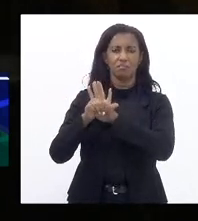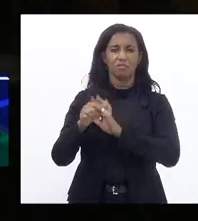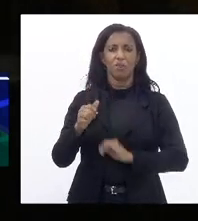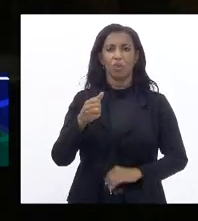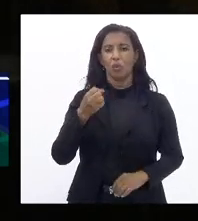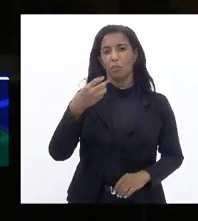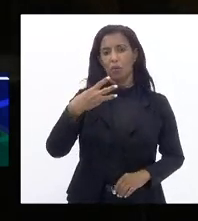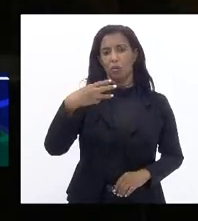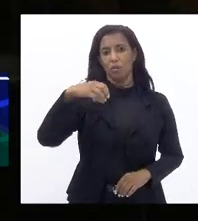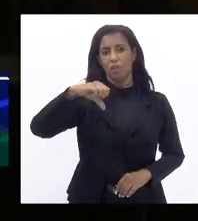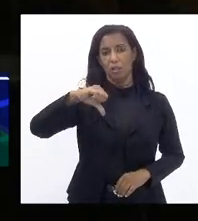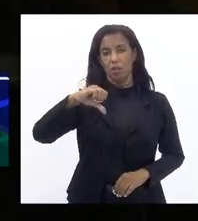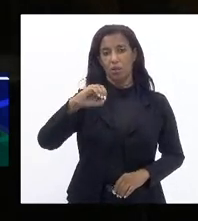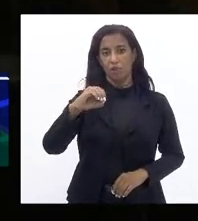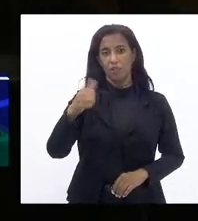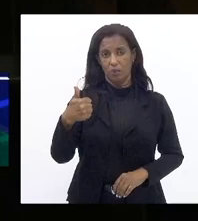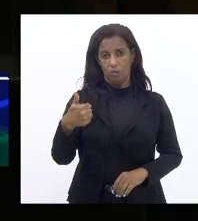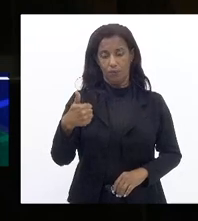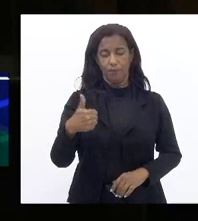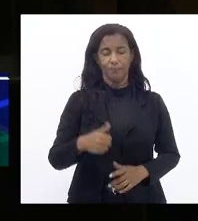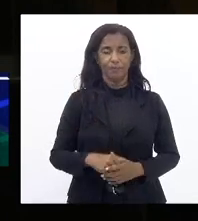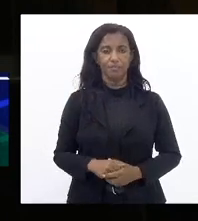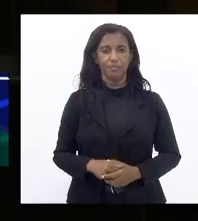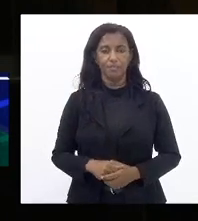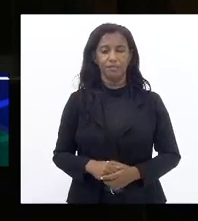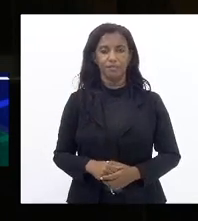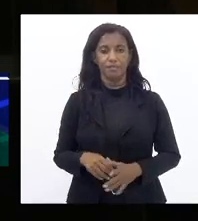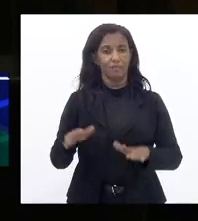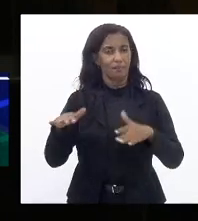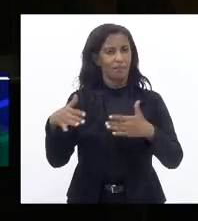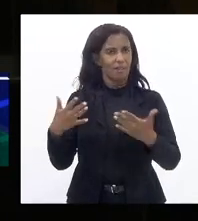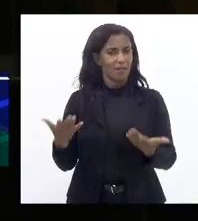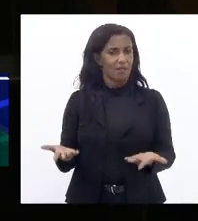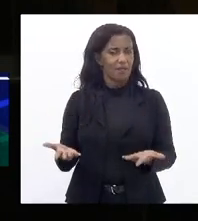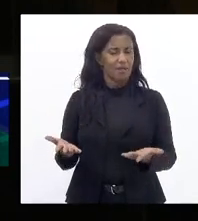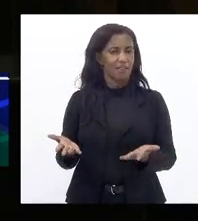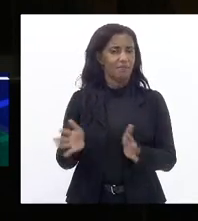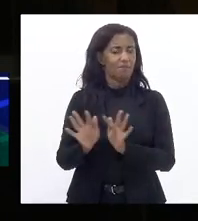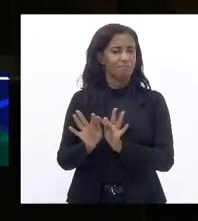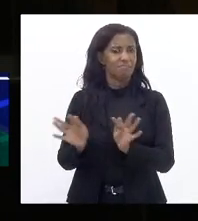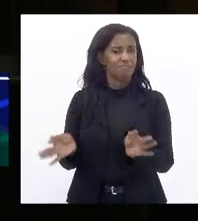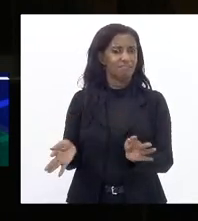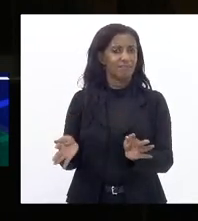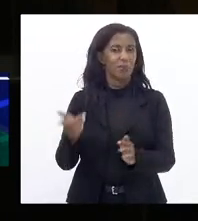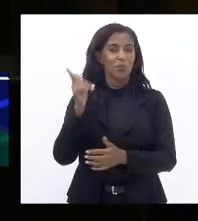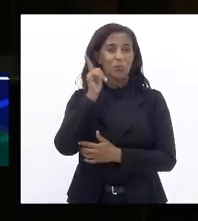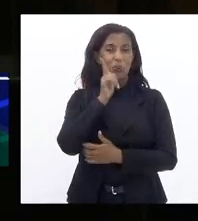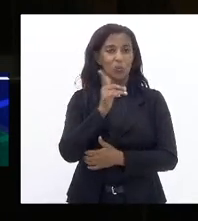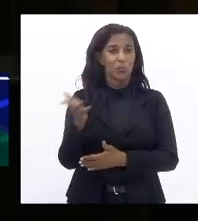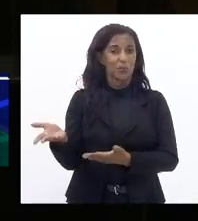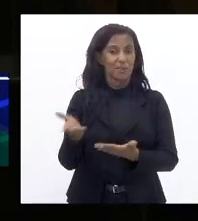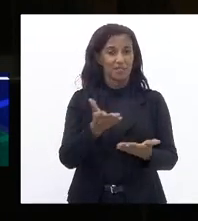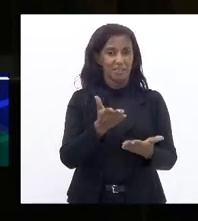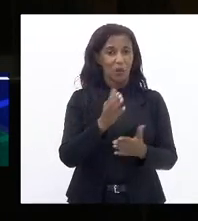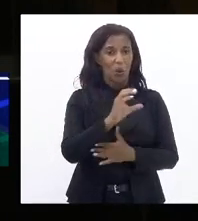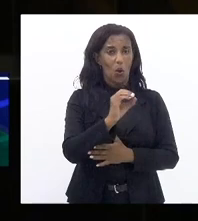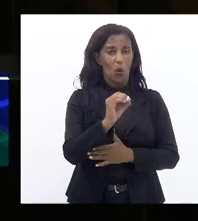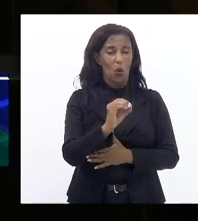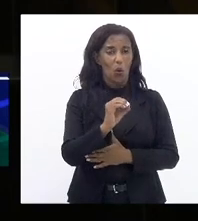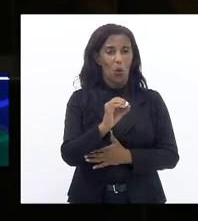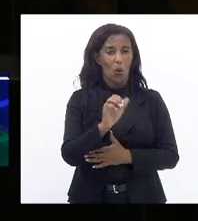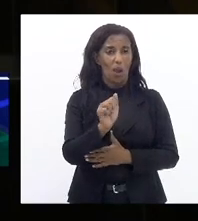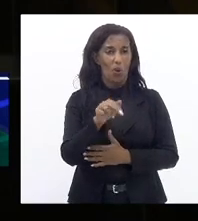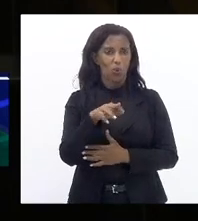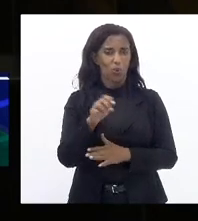número 3901, em que, gentilmente, Vossa Excelência concedeu a coautoria, não só a